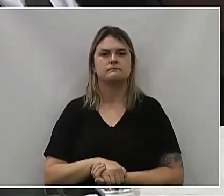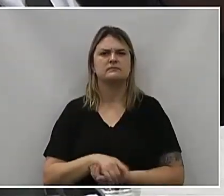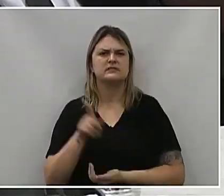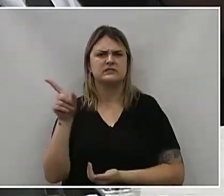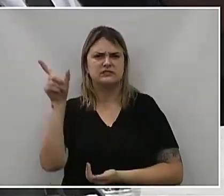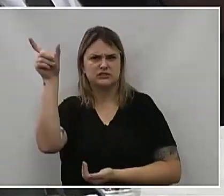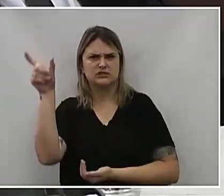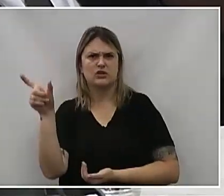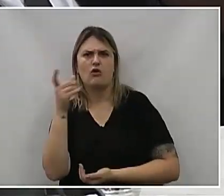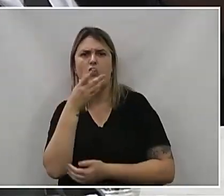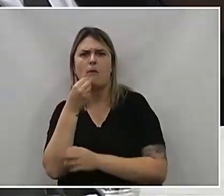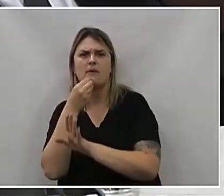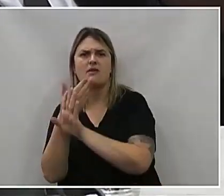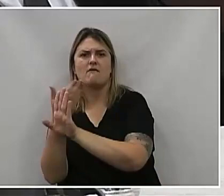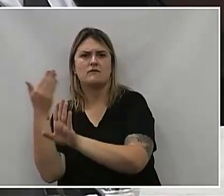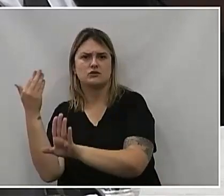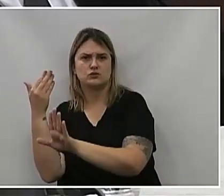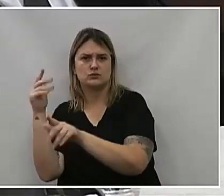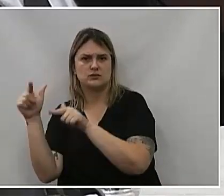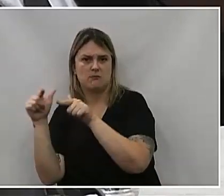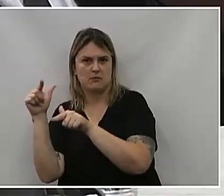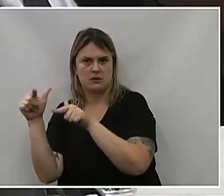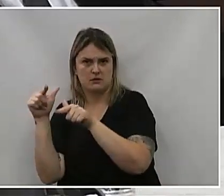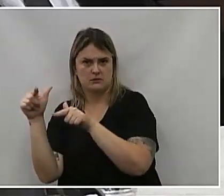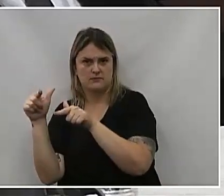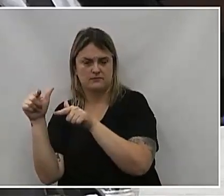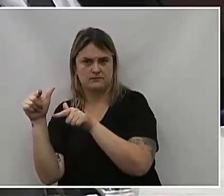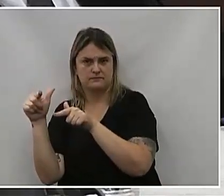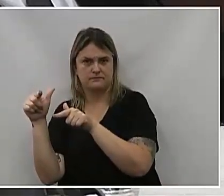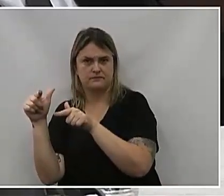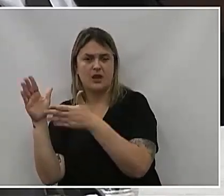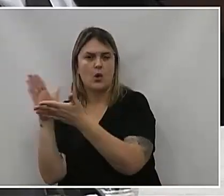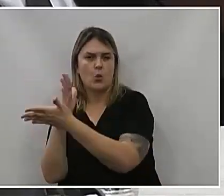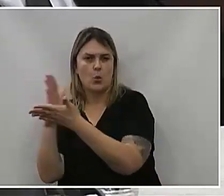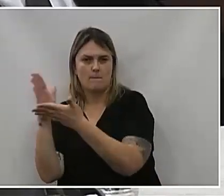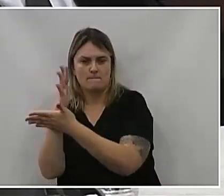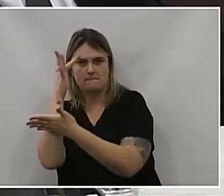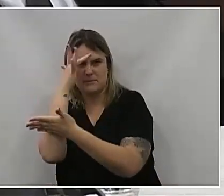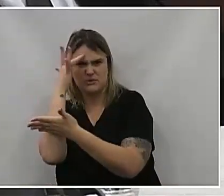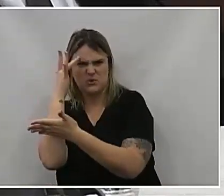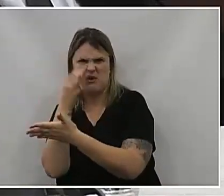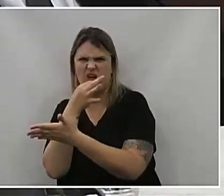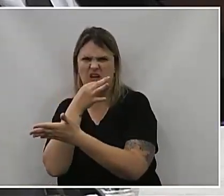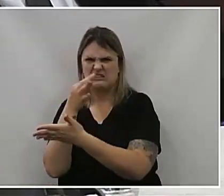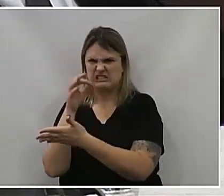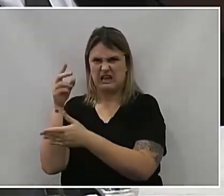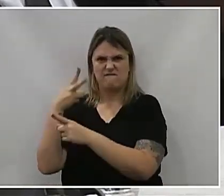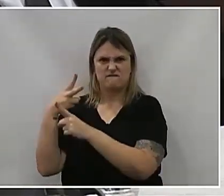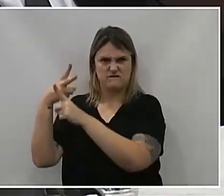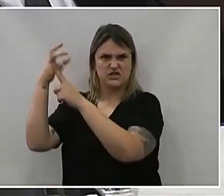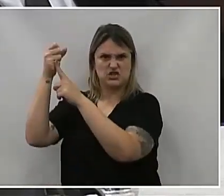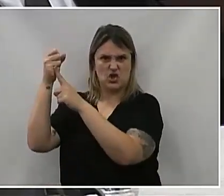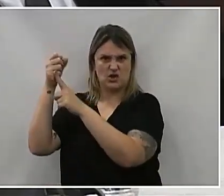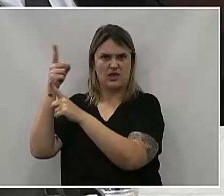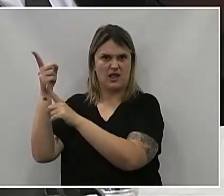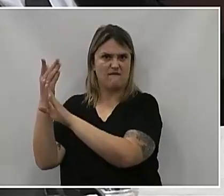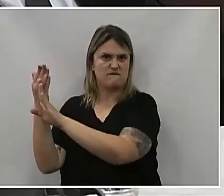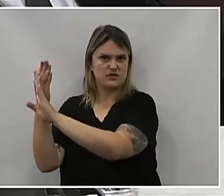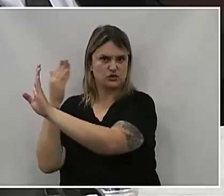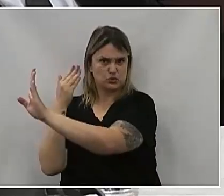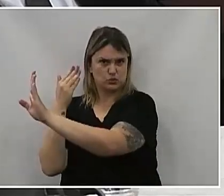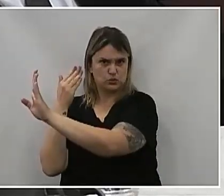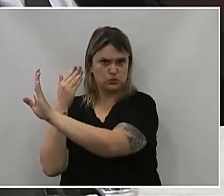Esse homem ele foi afastado do cargo. E algumas pessoas podem achar que isso é uma vitória, ele ter sido